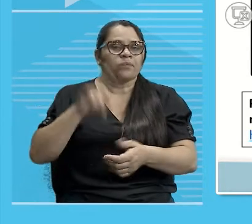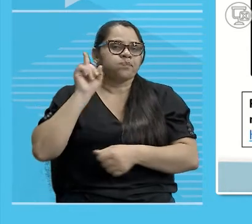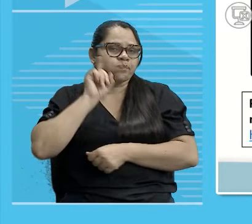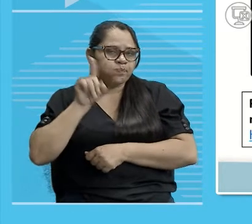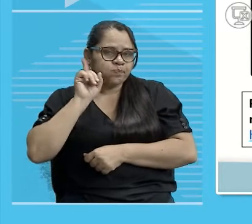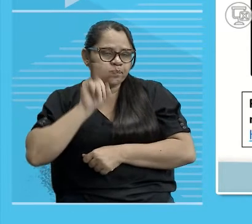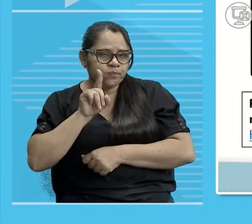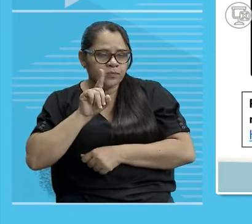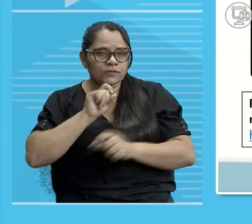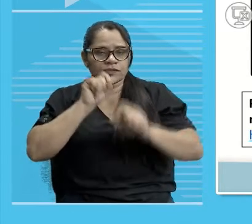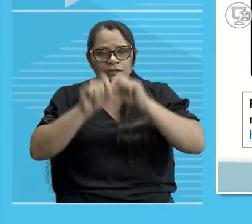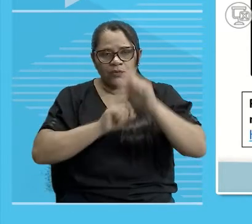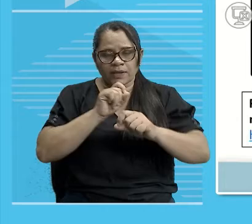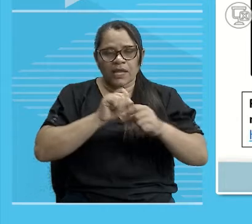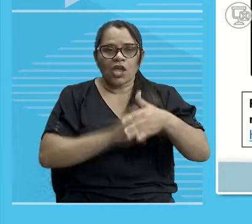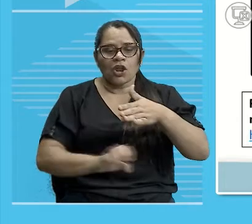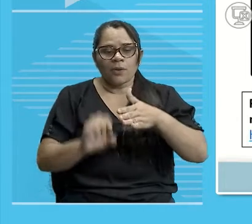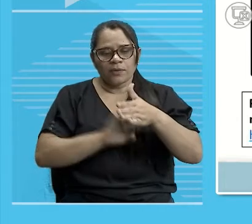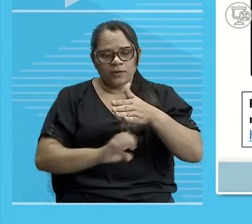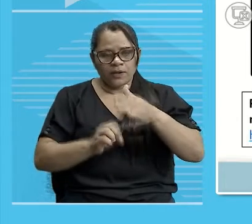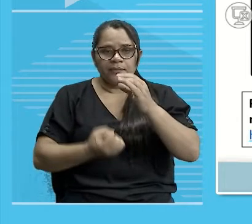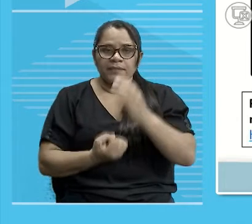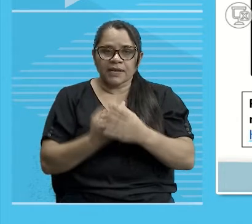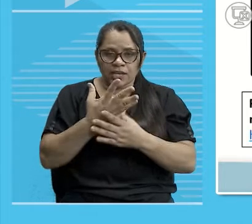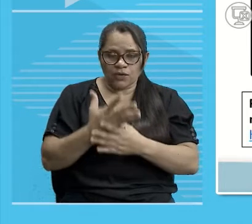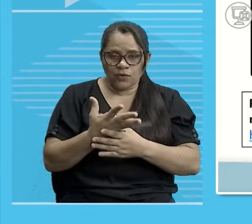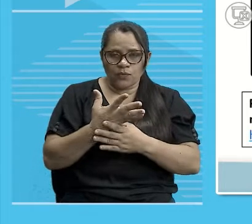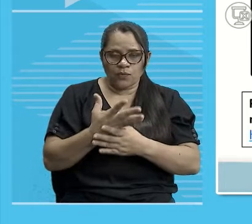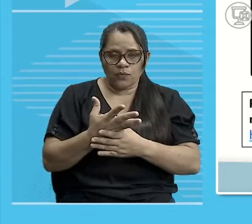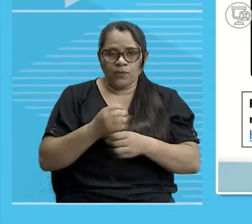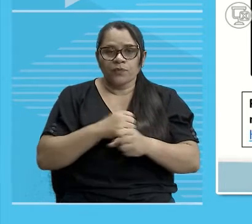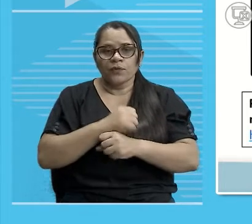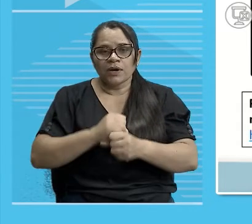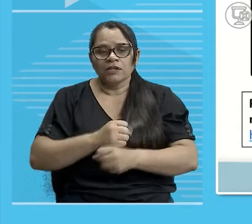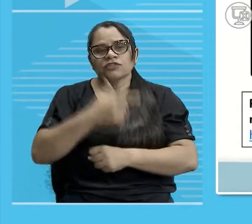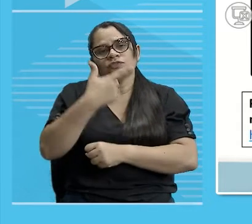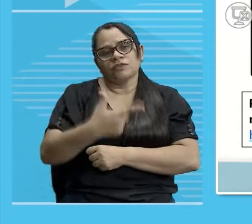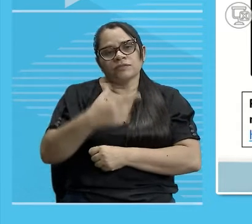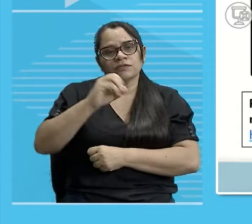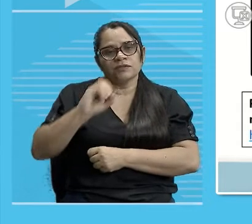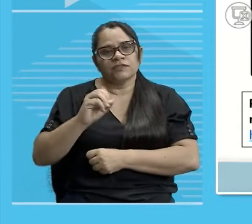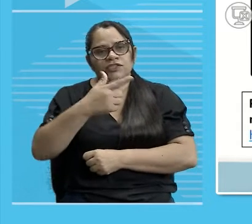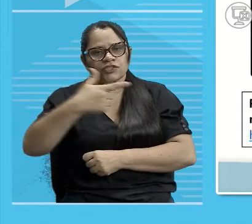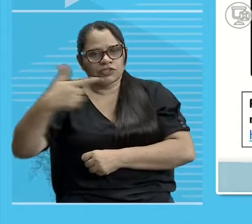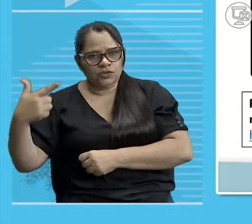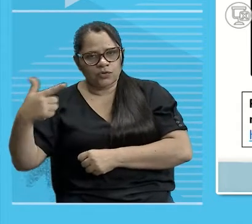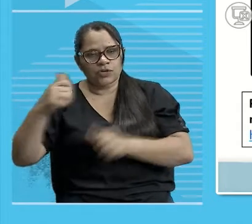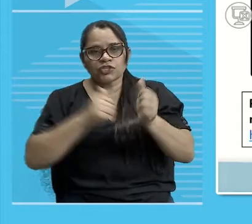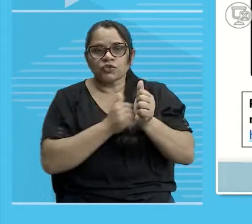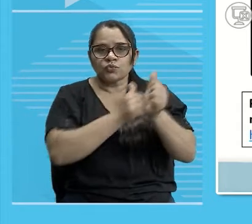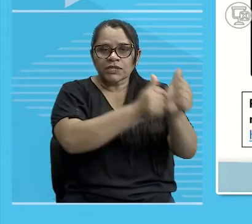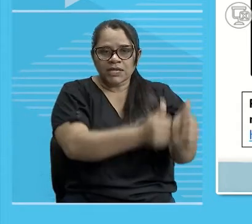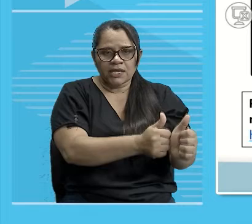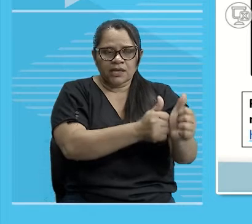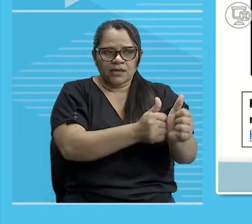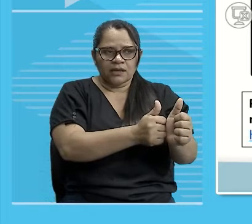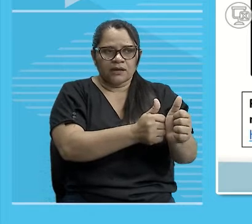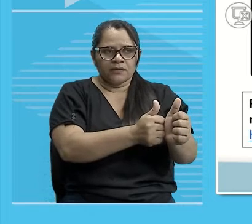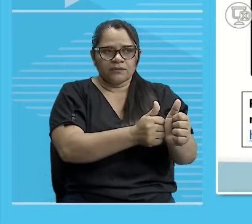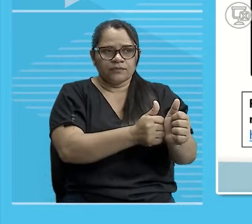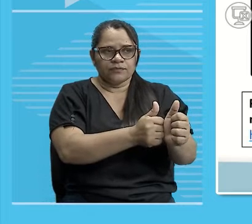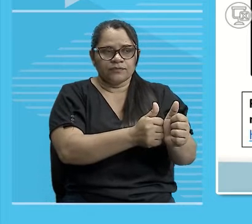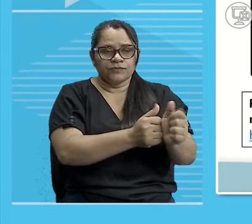Unidos elaborou nesse ano 2022 um guia um guia de